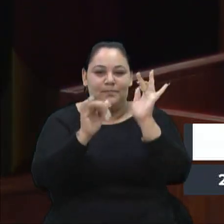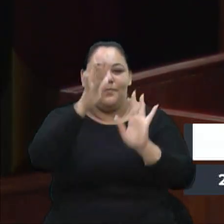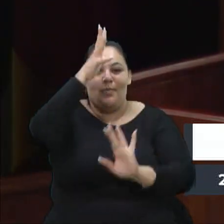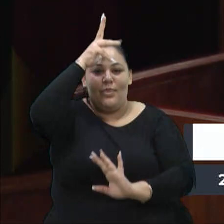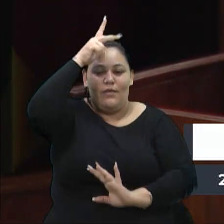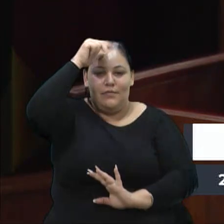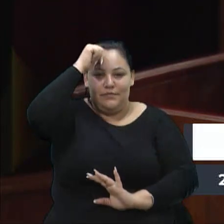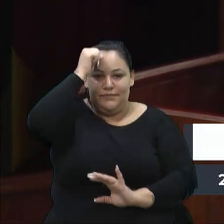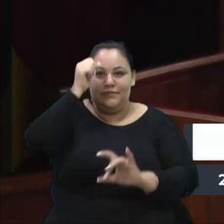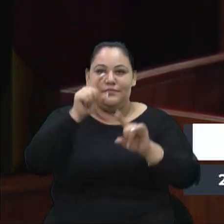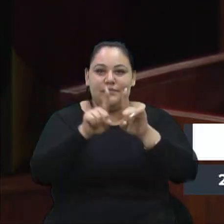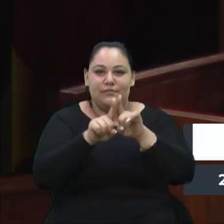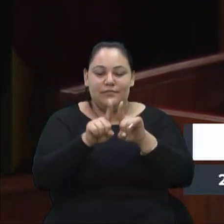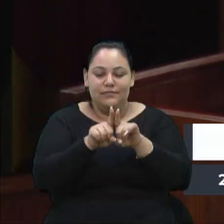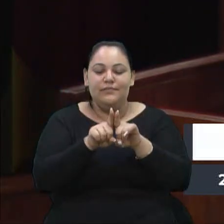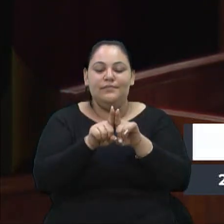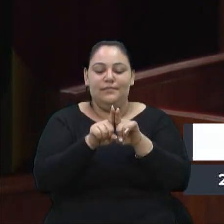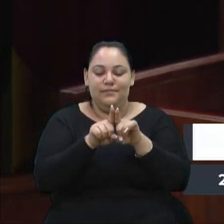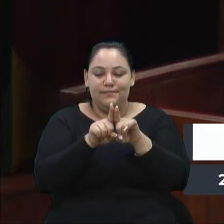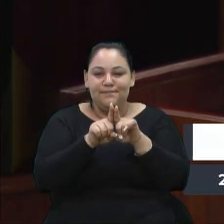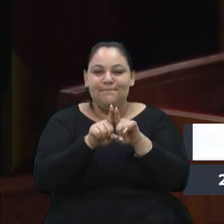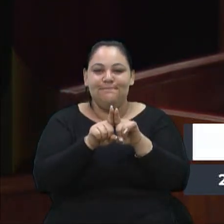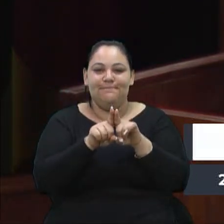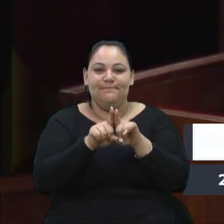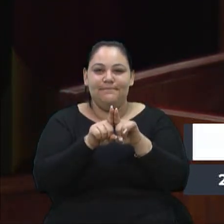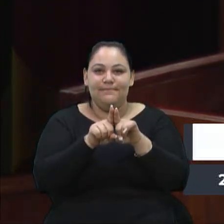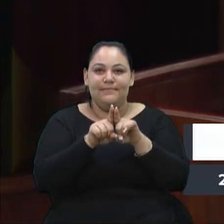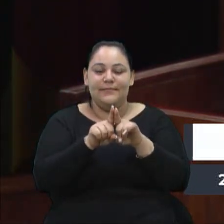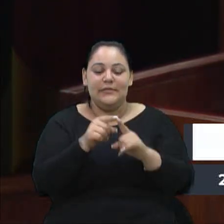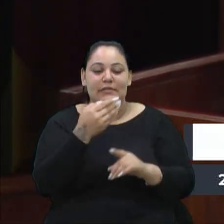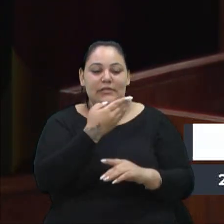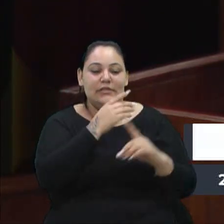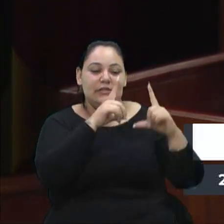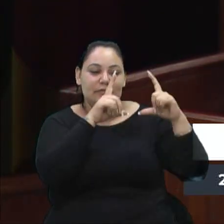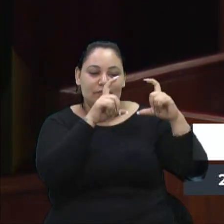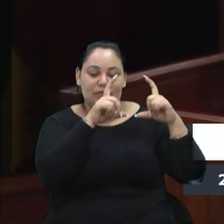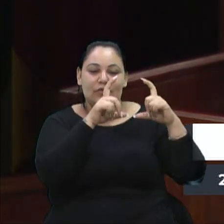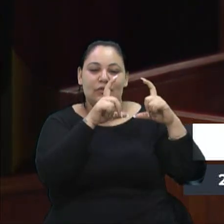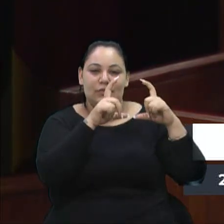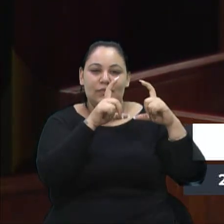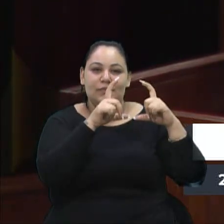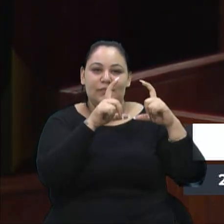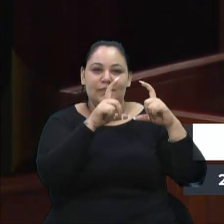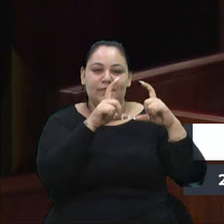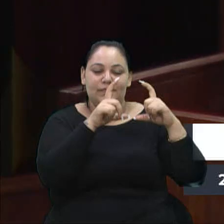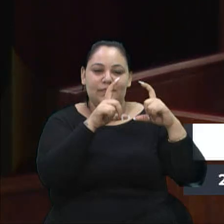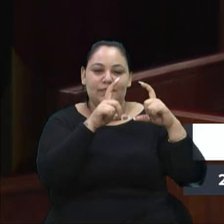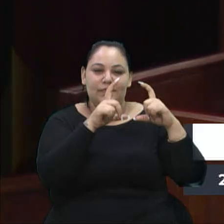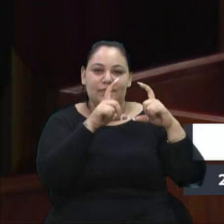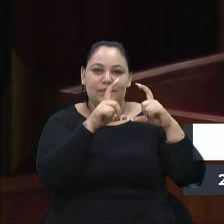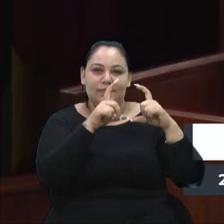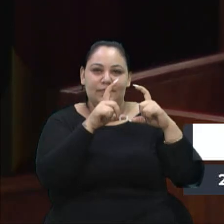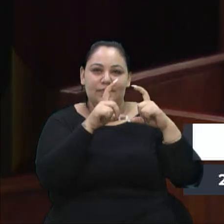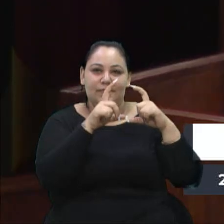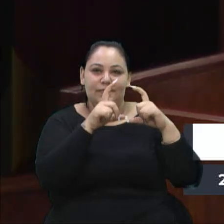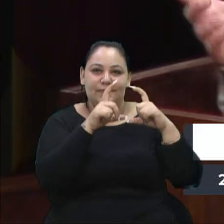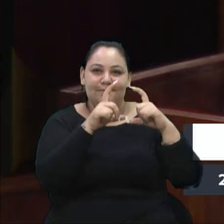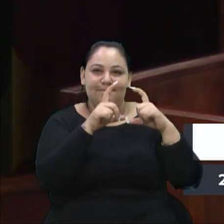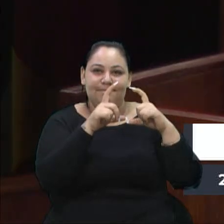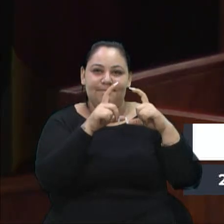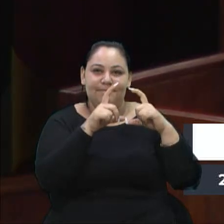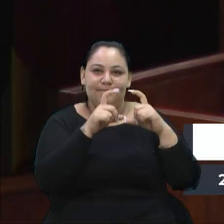amazônica e as árvores. E aí essa imagem, né, ela é até sensível nessa